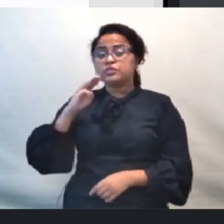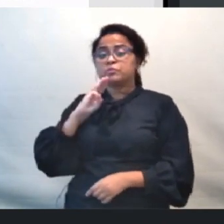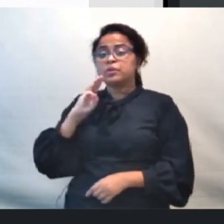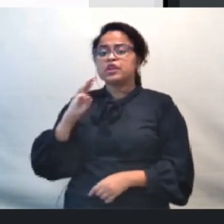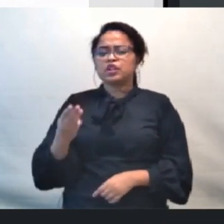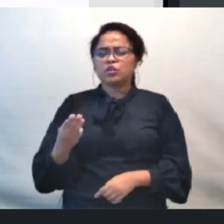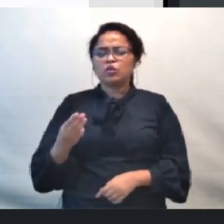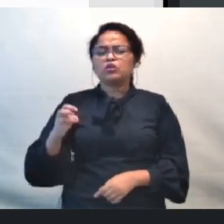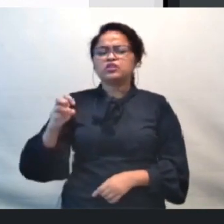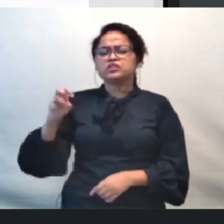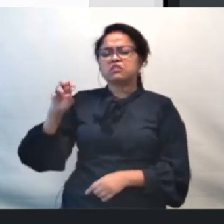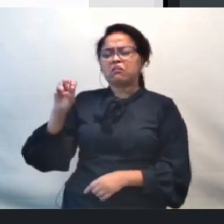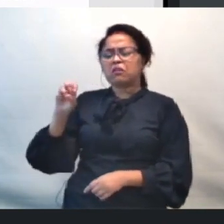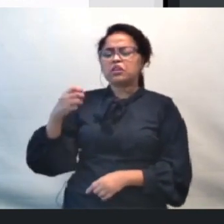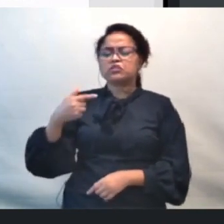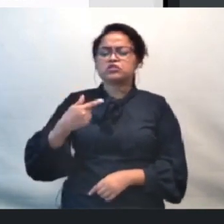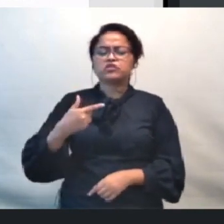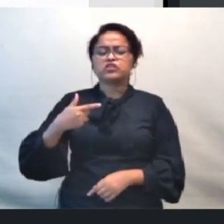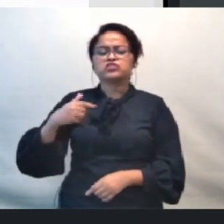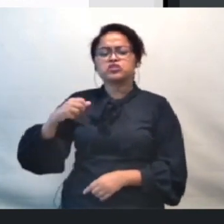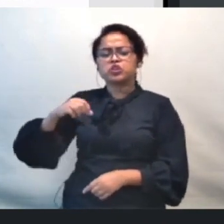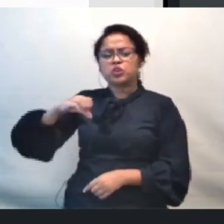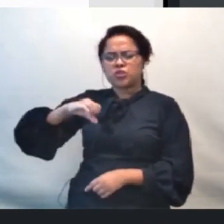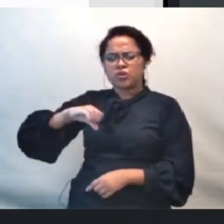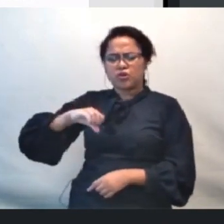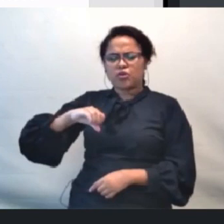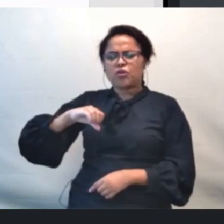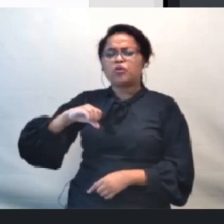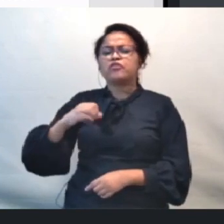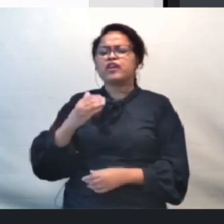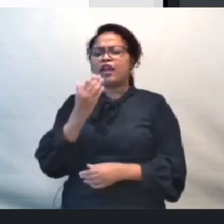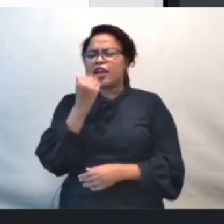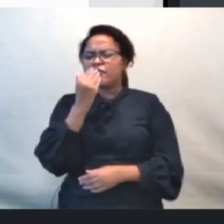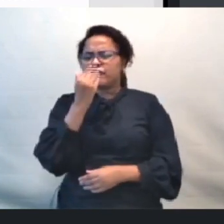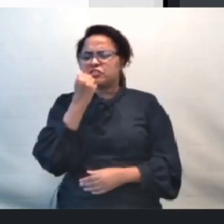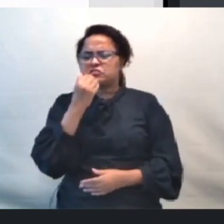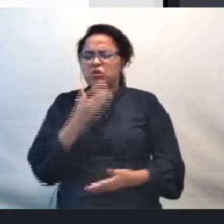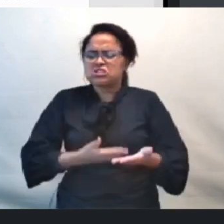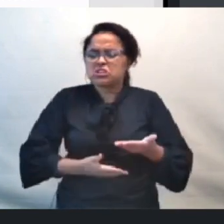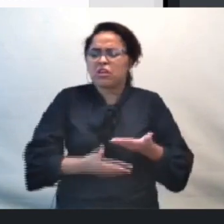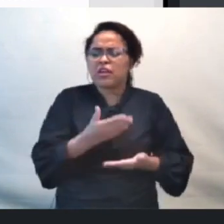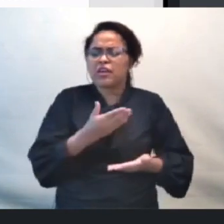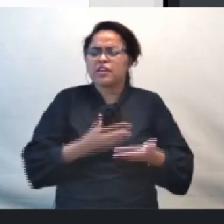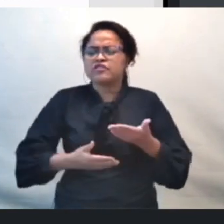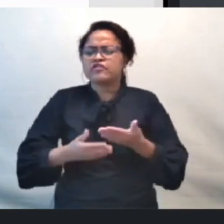2.529.000 refeições servidas em restaurantes e refeitórios populares, além de